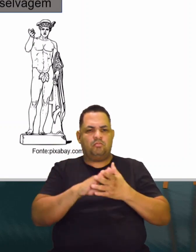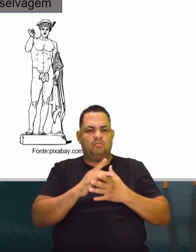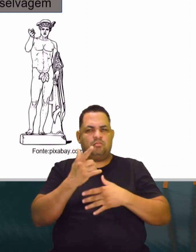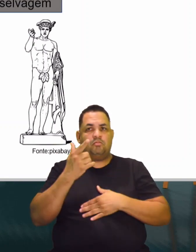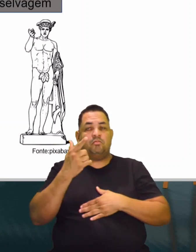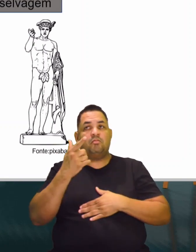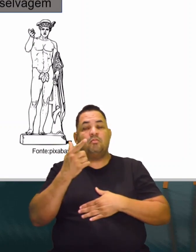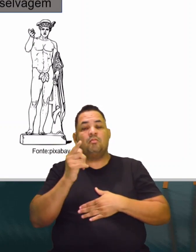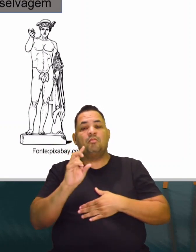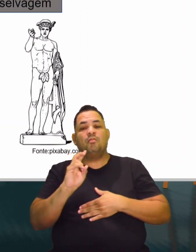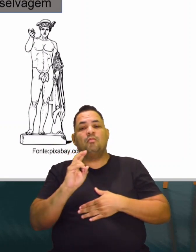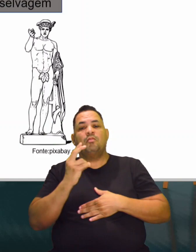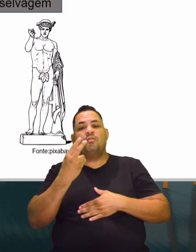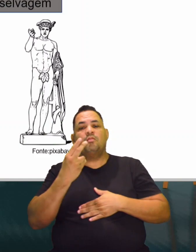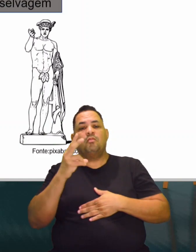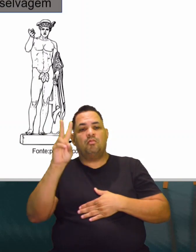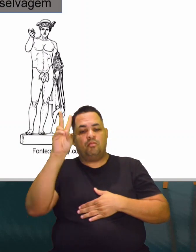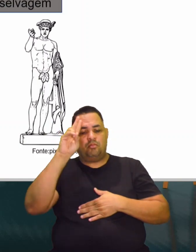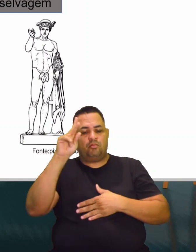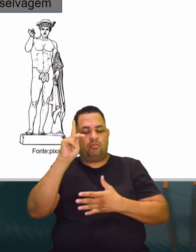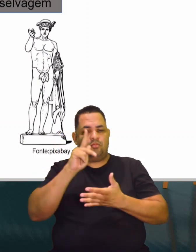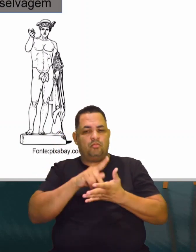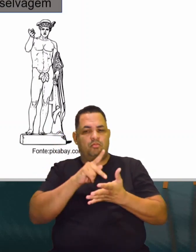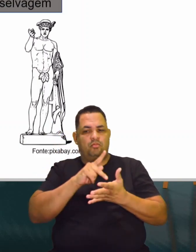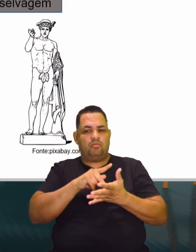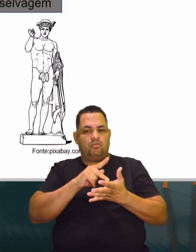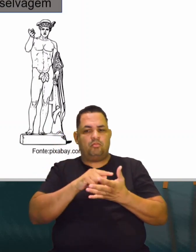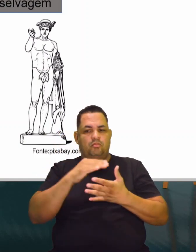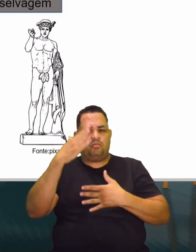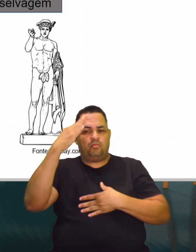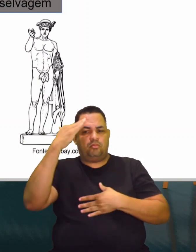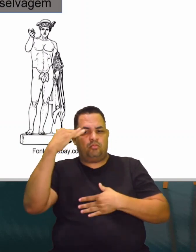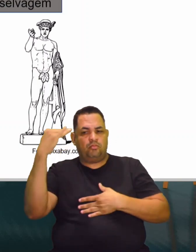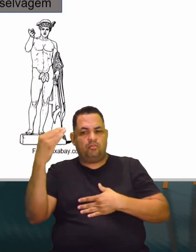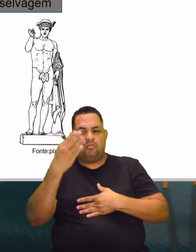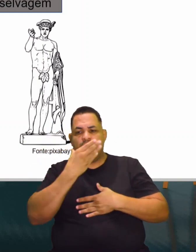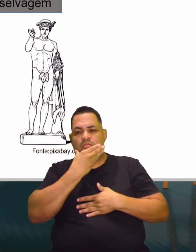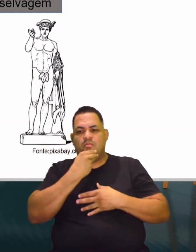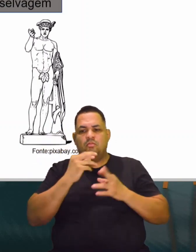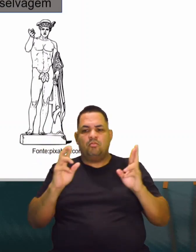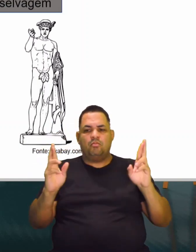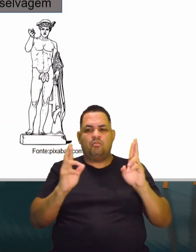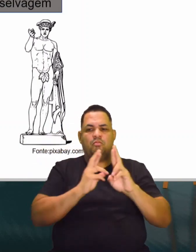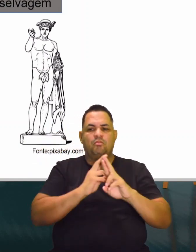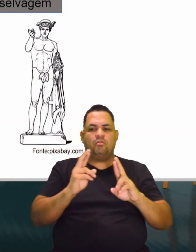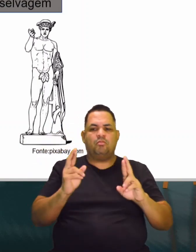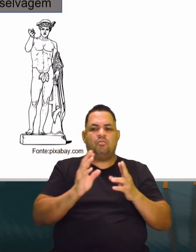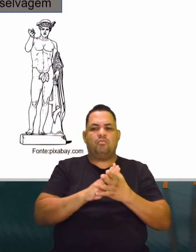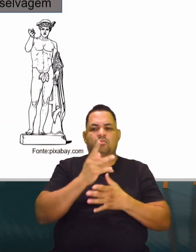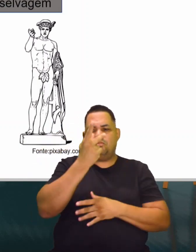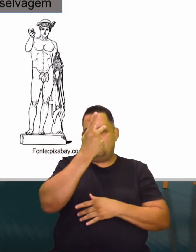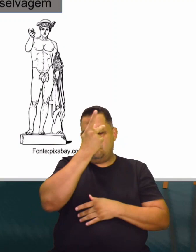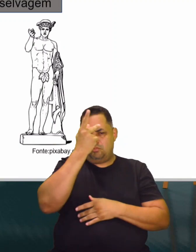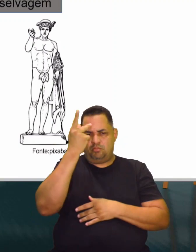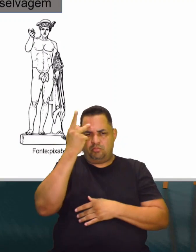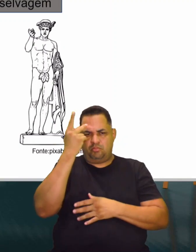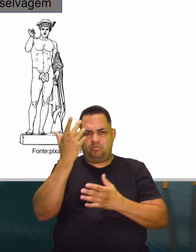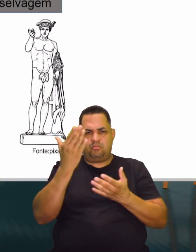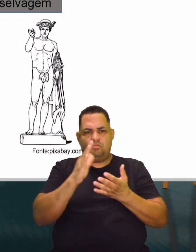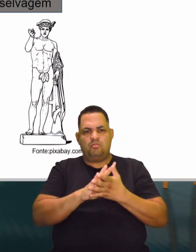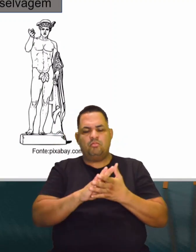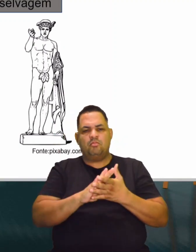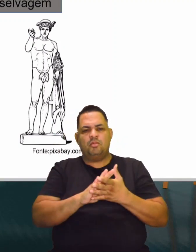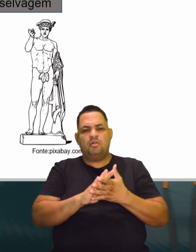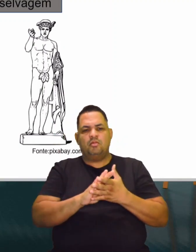histórias reais, né, de heróis e da relação de pessoas humanas com deuses,